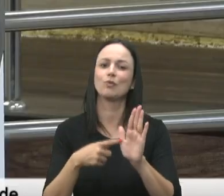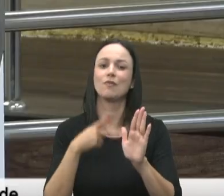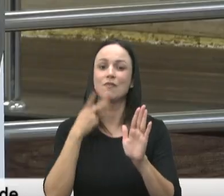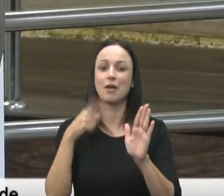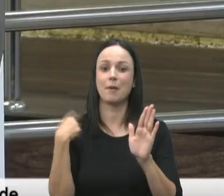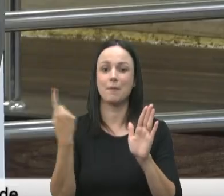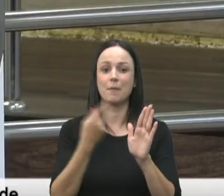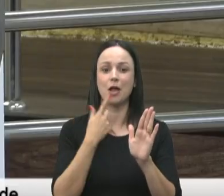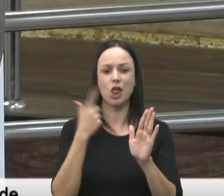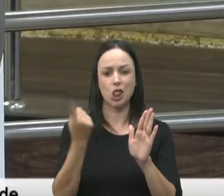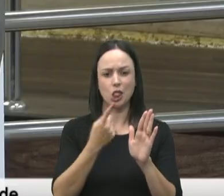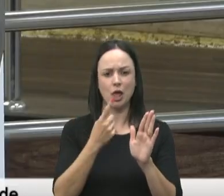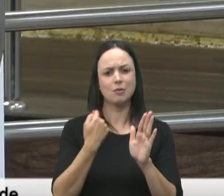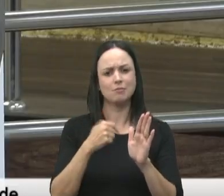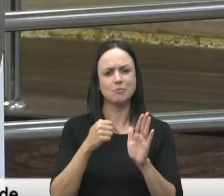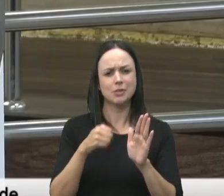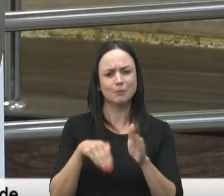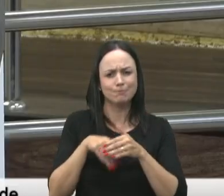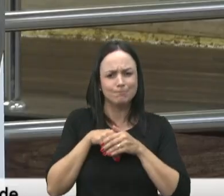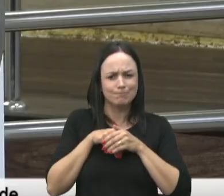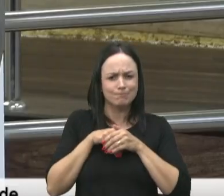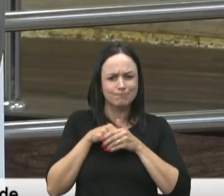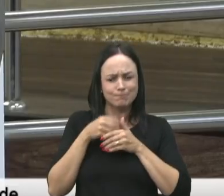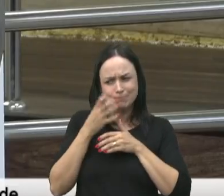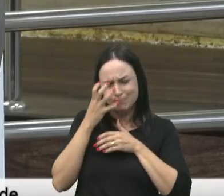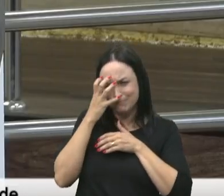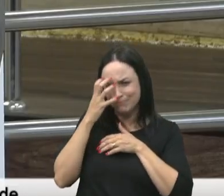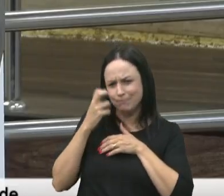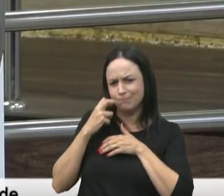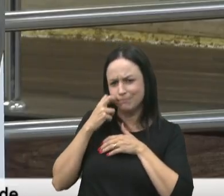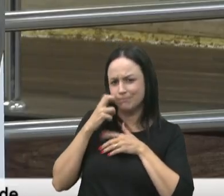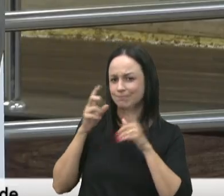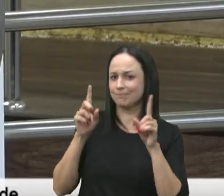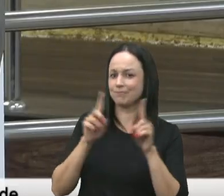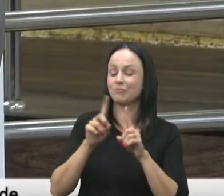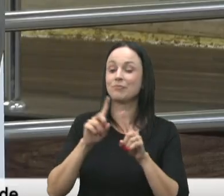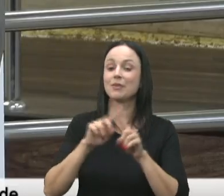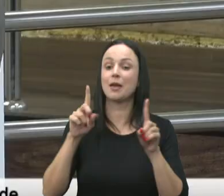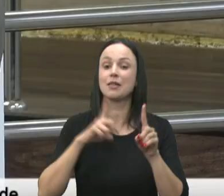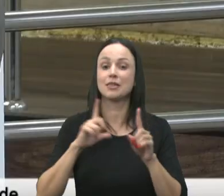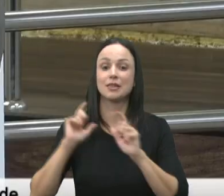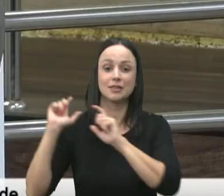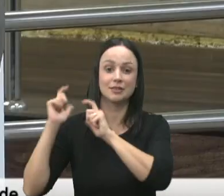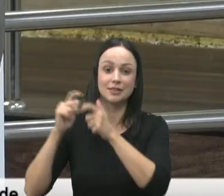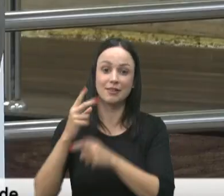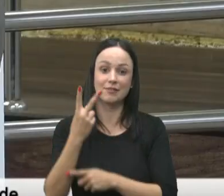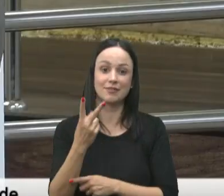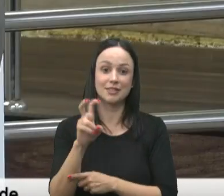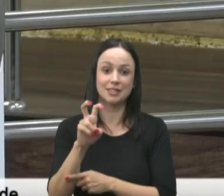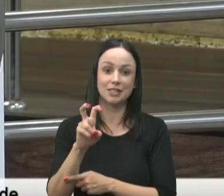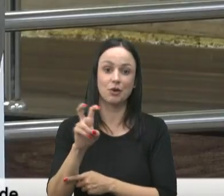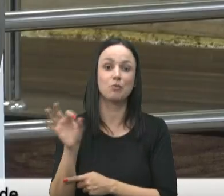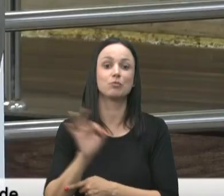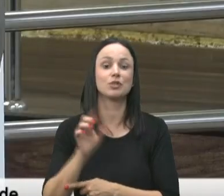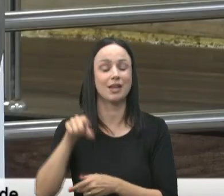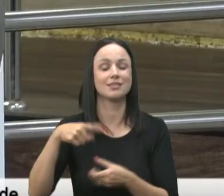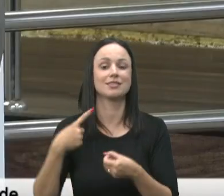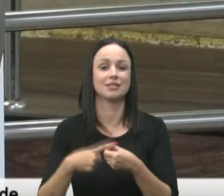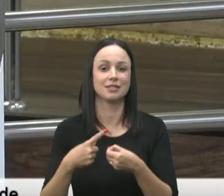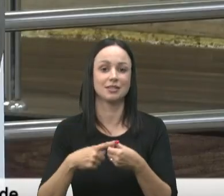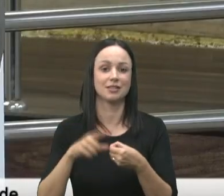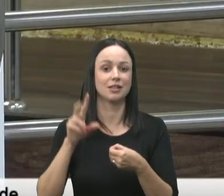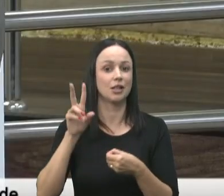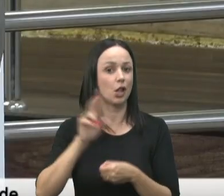se acanhar. Pode até ser conservadora, mas tem pelo menos 25% dessa cidade, que não é